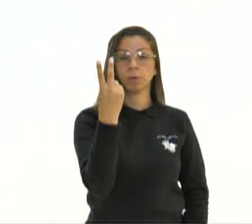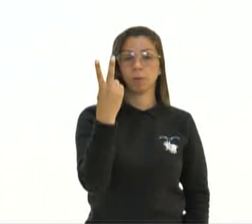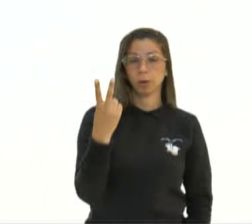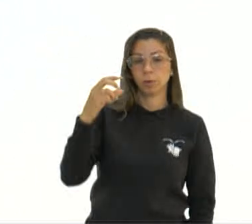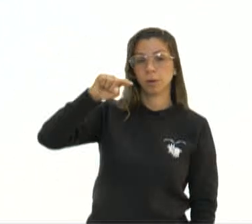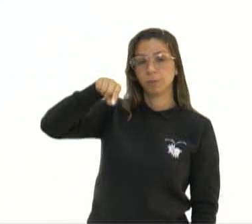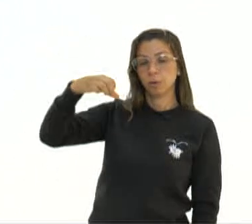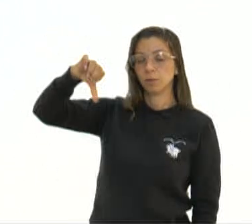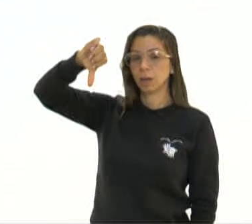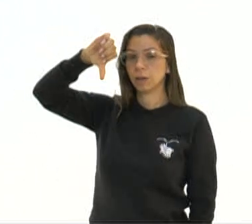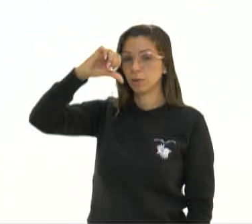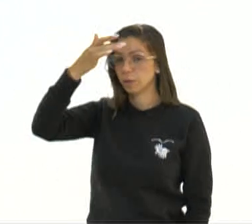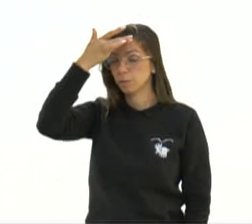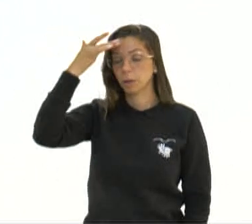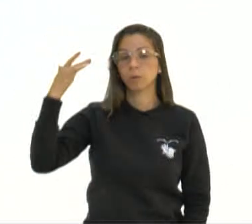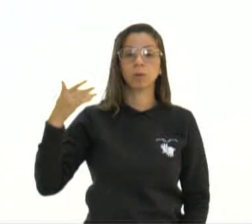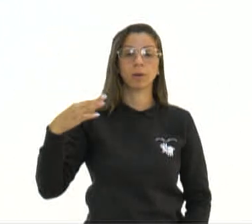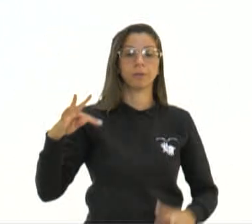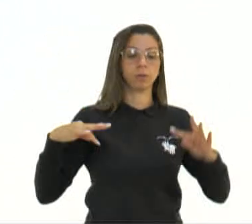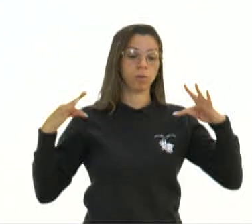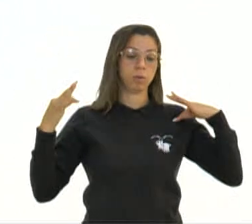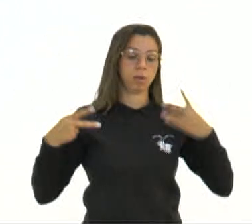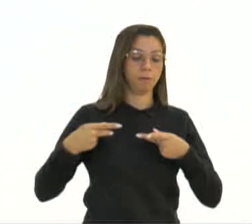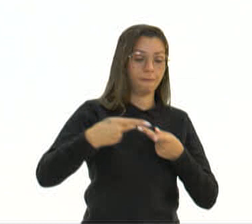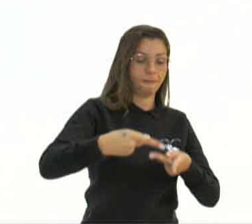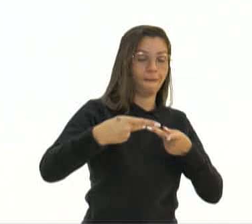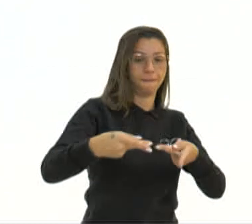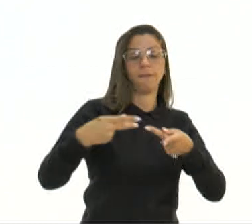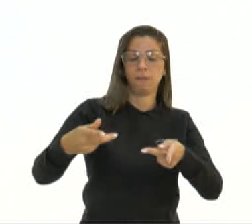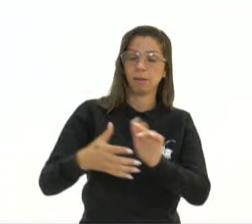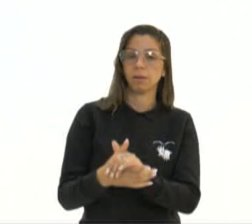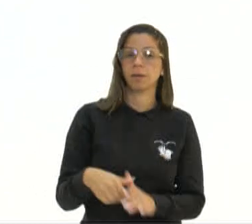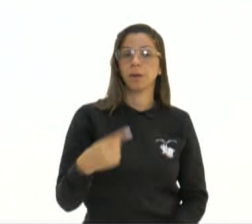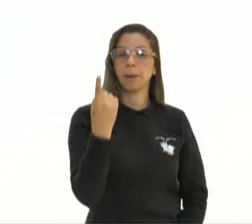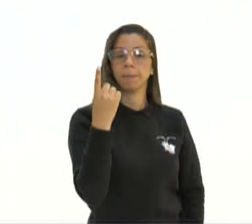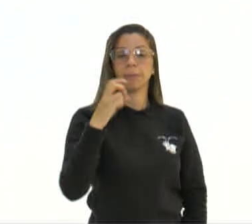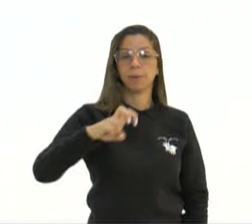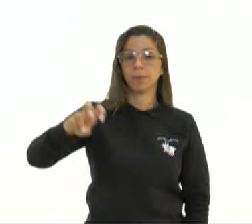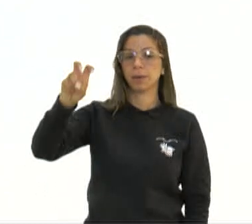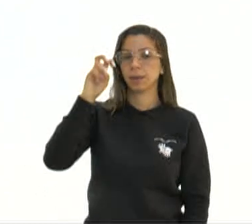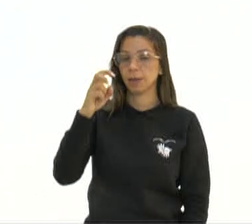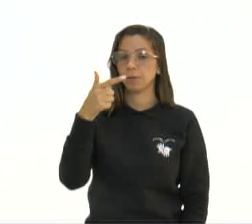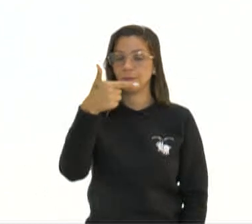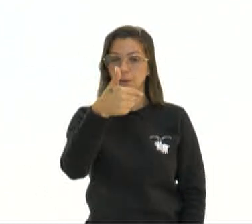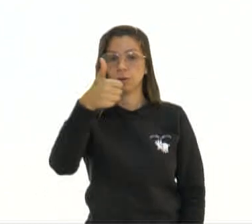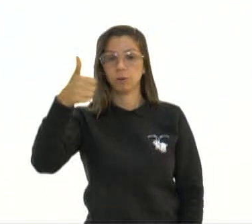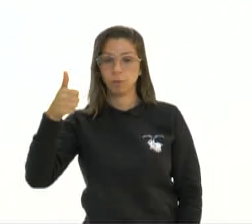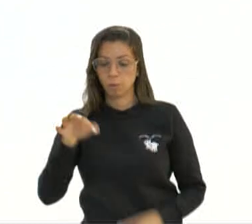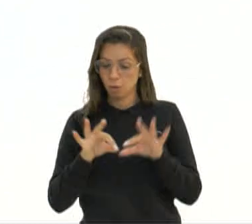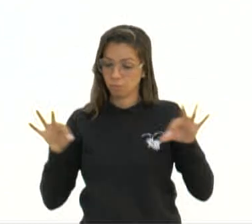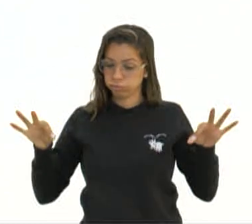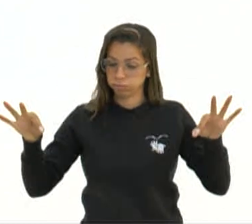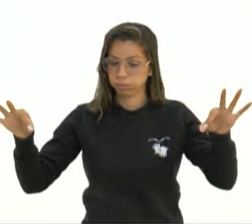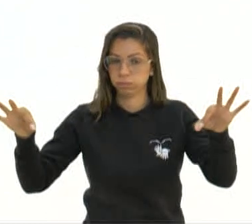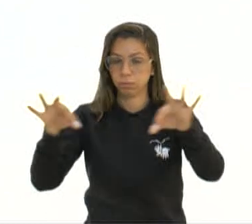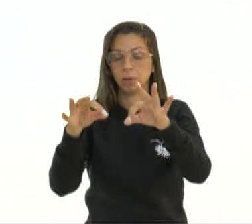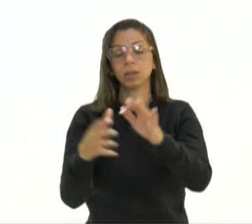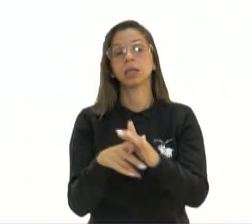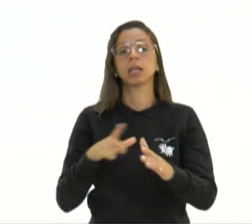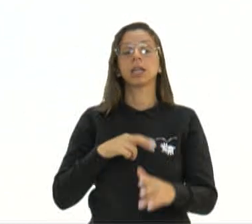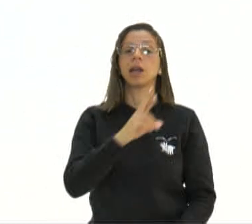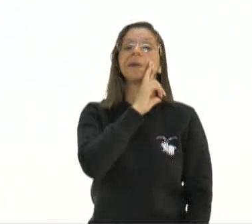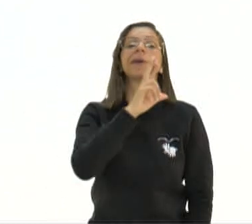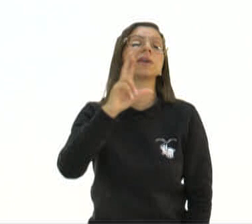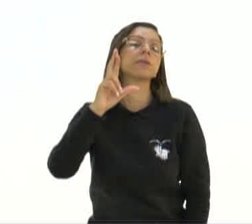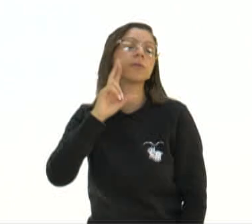14,9 milhões de turistas por ano. São 1.521 quilômetros, onde estão distribuídos restaurantes